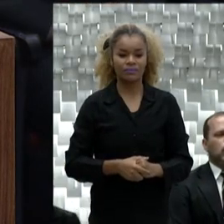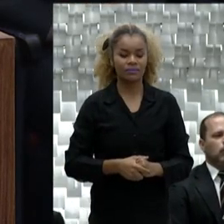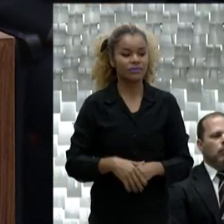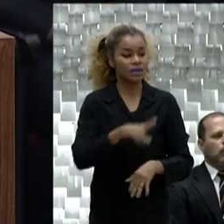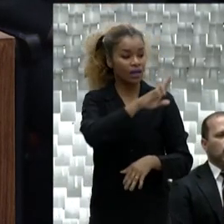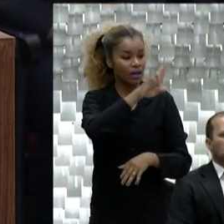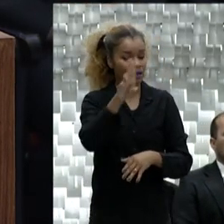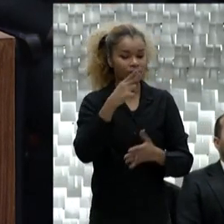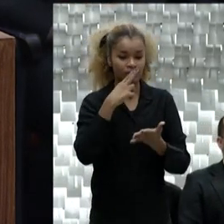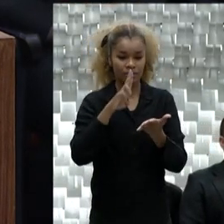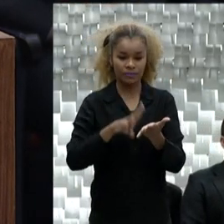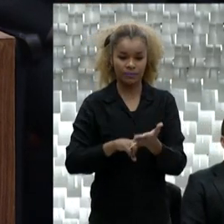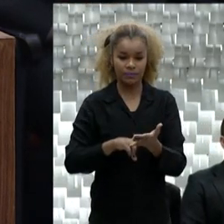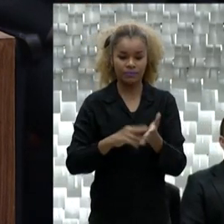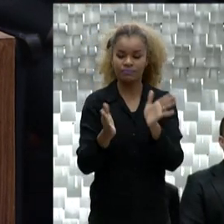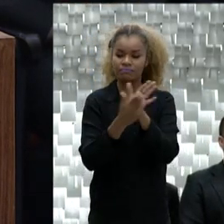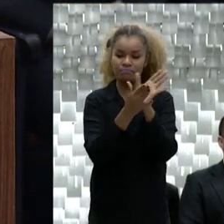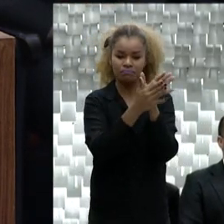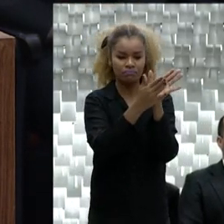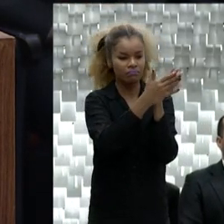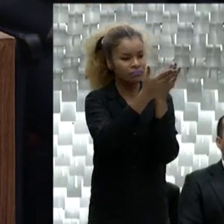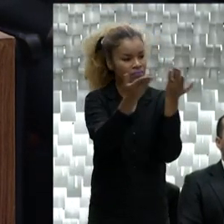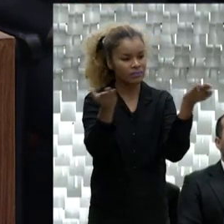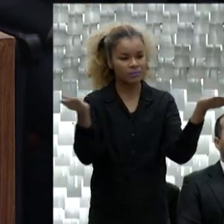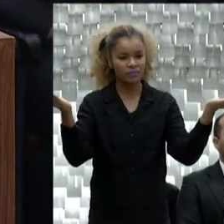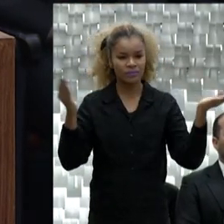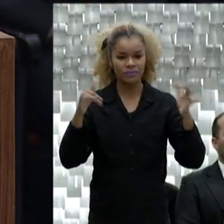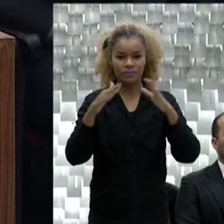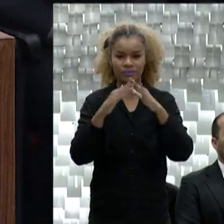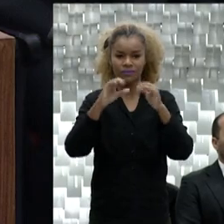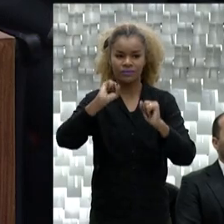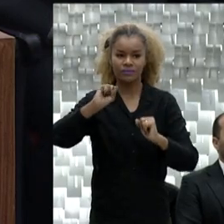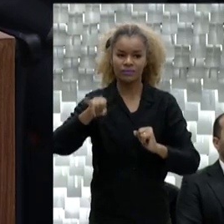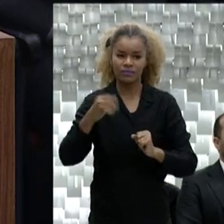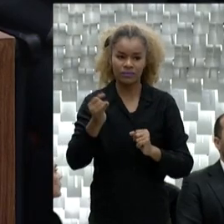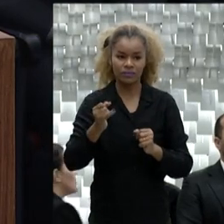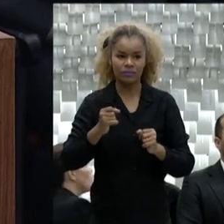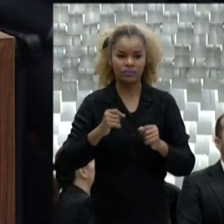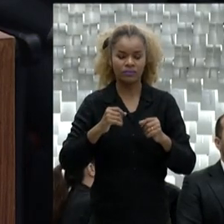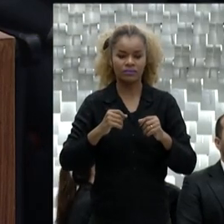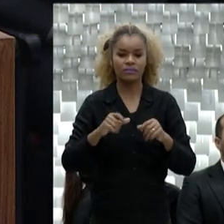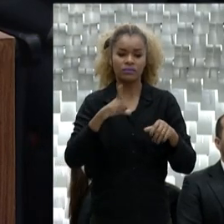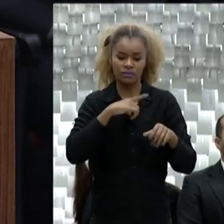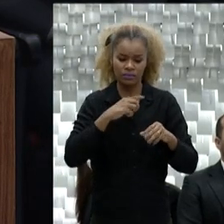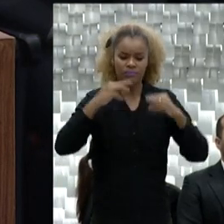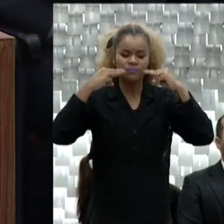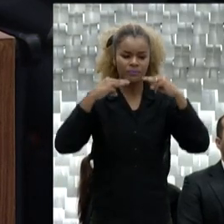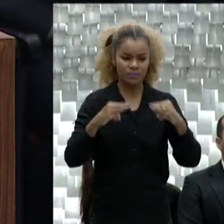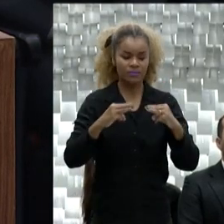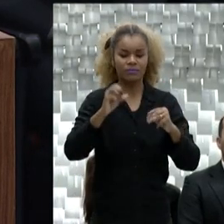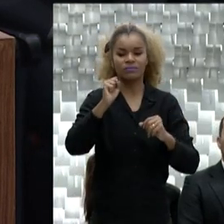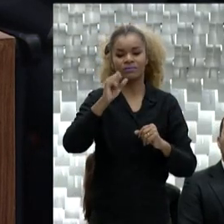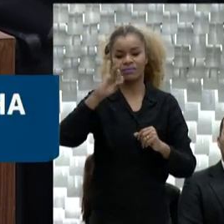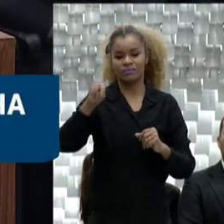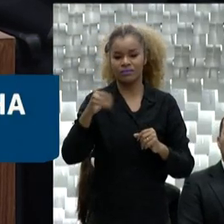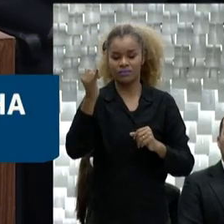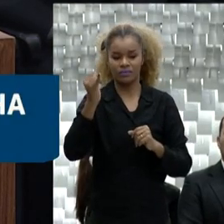dos Correios, parabenizo a todos desta casa que cumprem a missão do STJ.